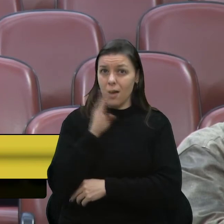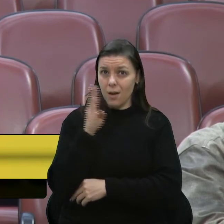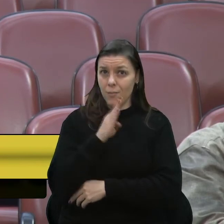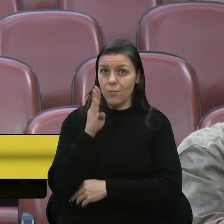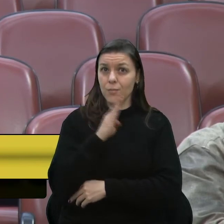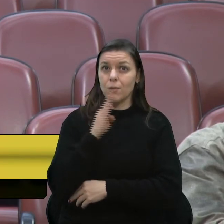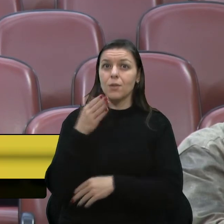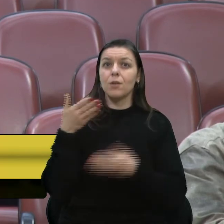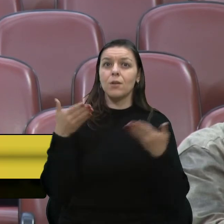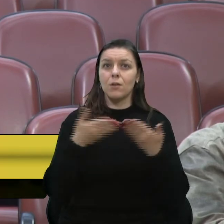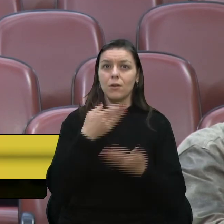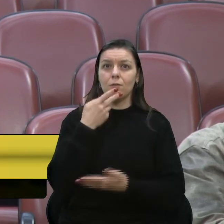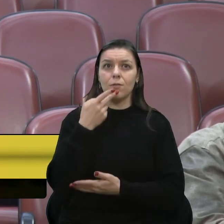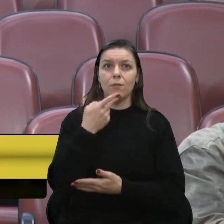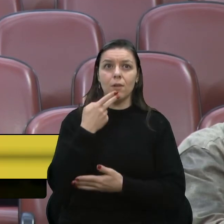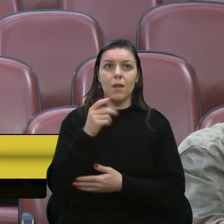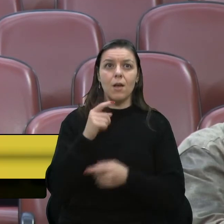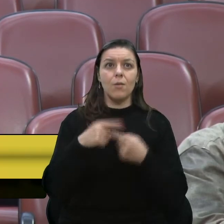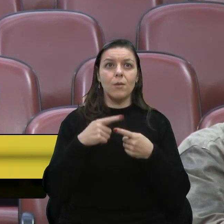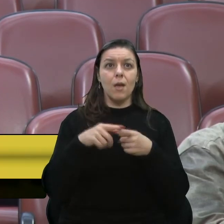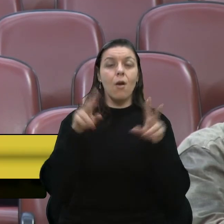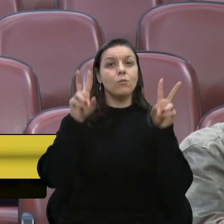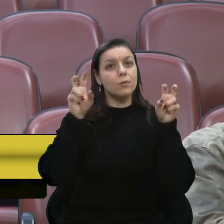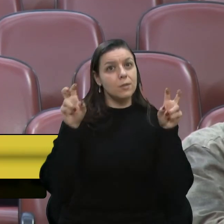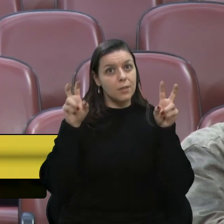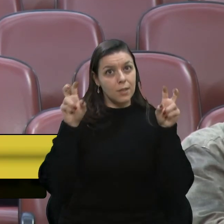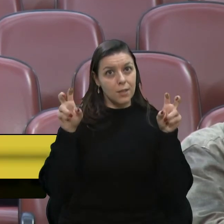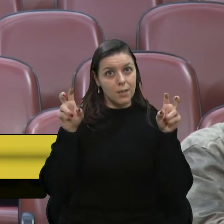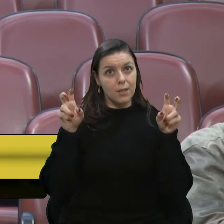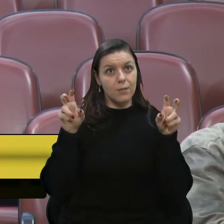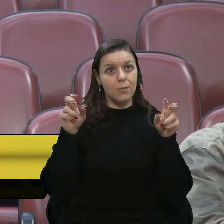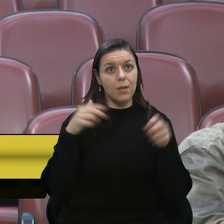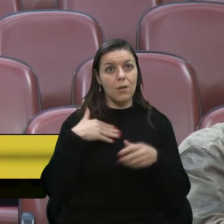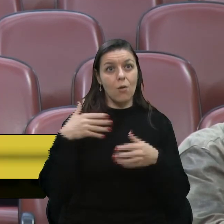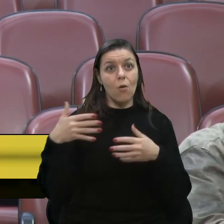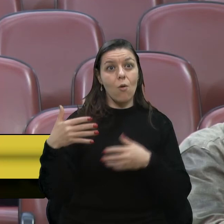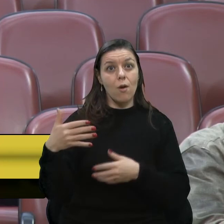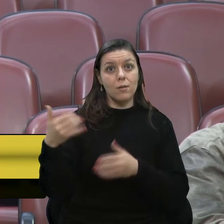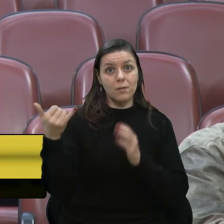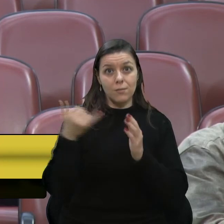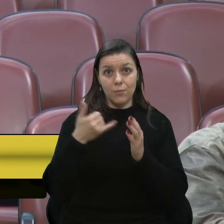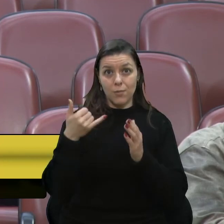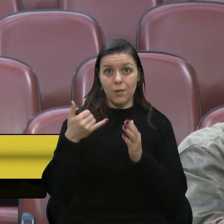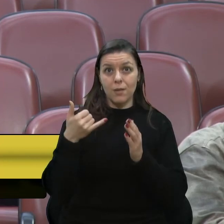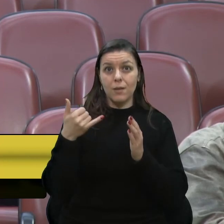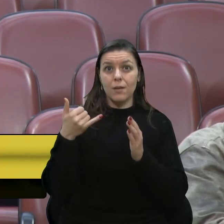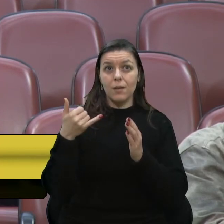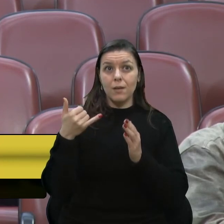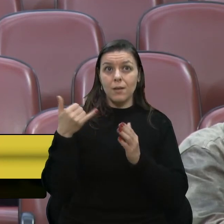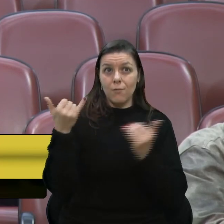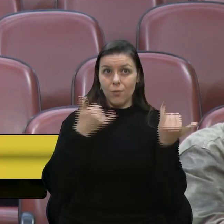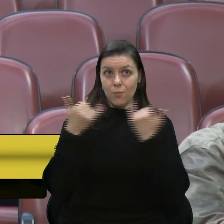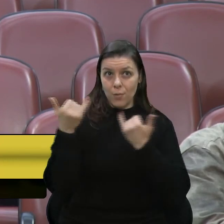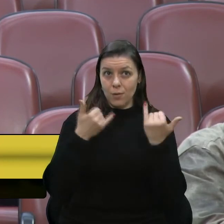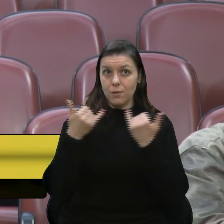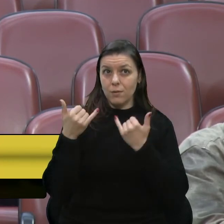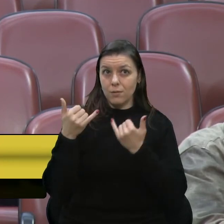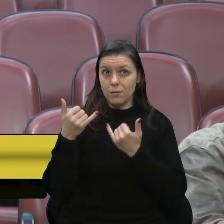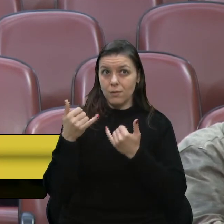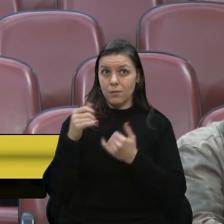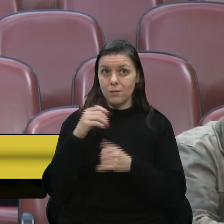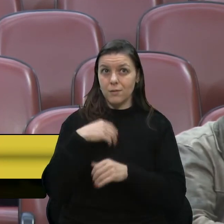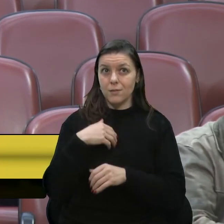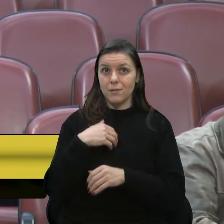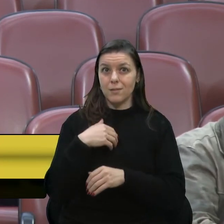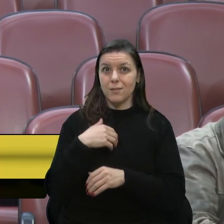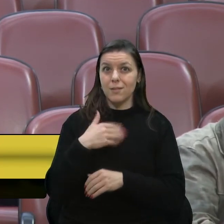um tema do seu interesse também. Eu acabei de receber várias mensagens agora das